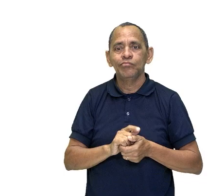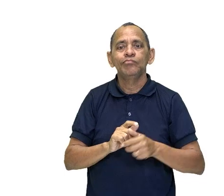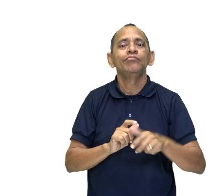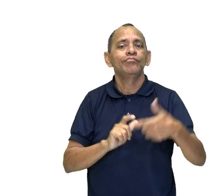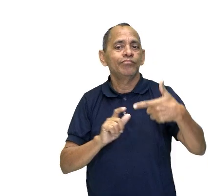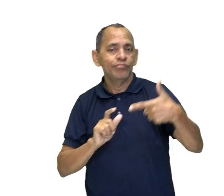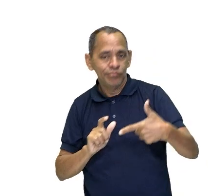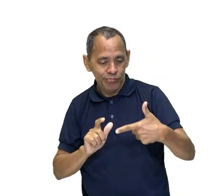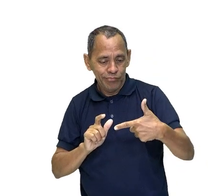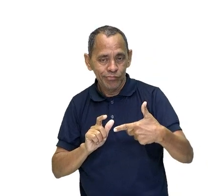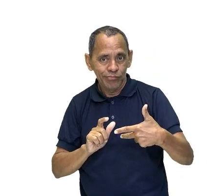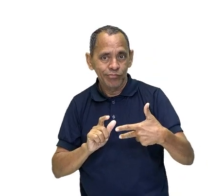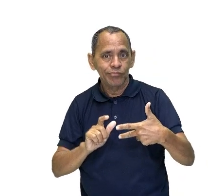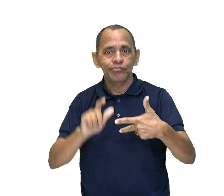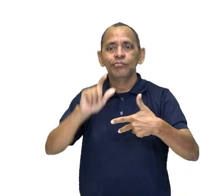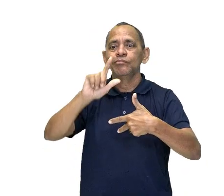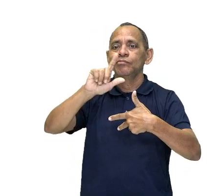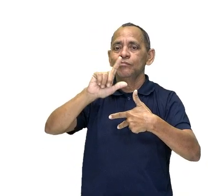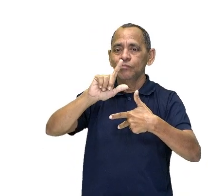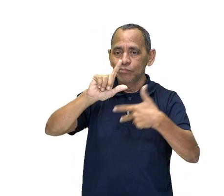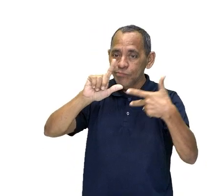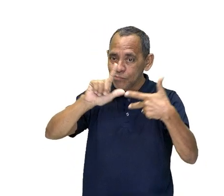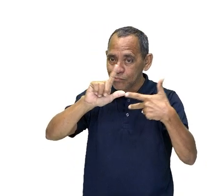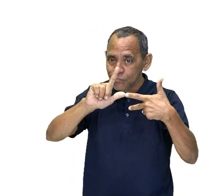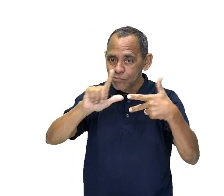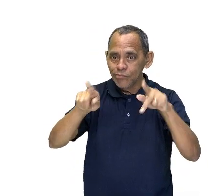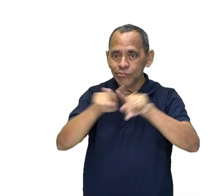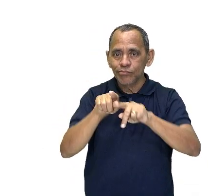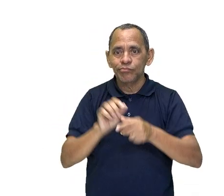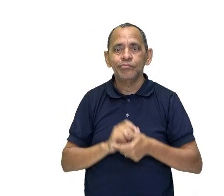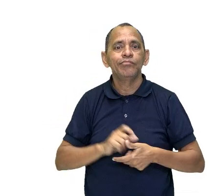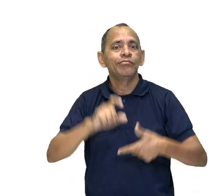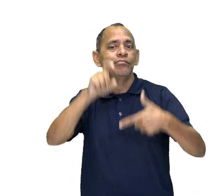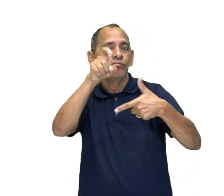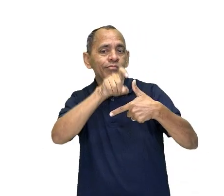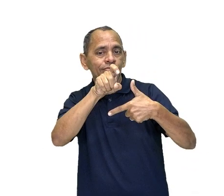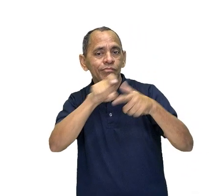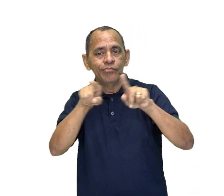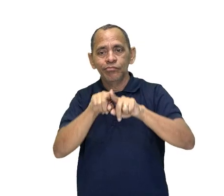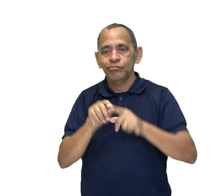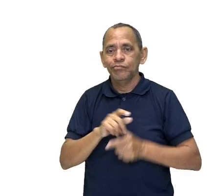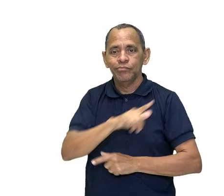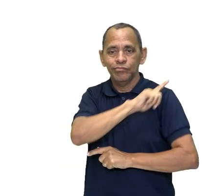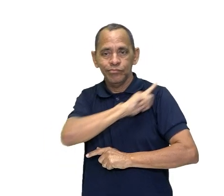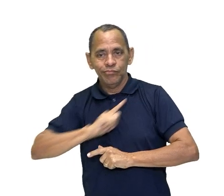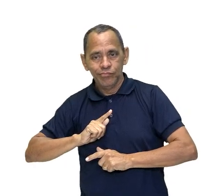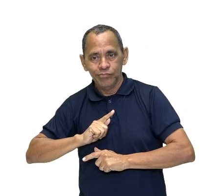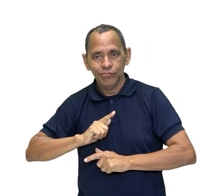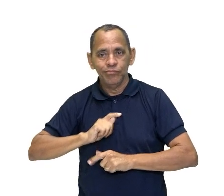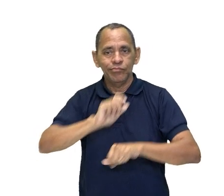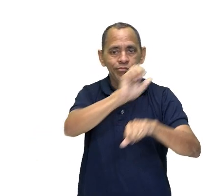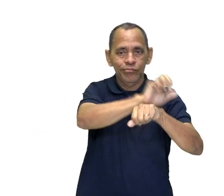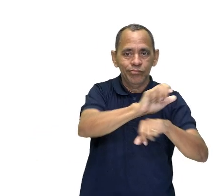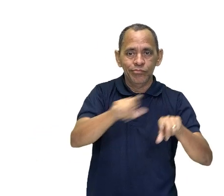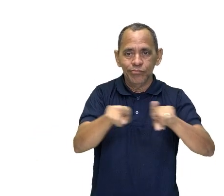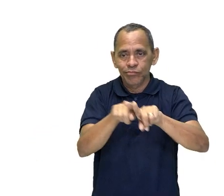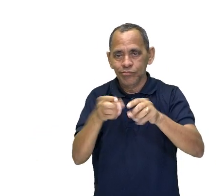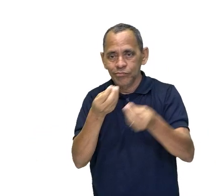Consistia num acordo entre o chefe do Executivo Federal e os governadores estaduais. No que consistia esse acordo,